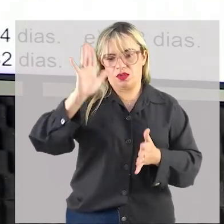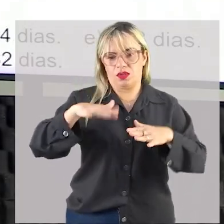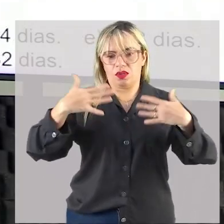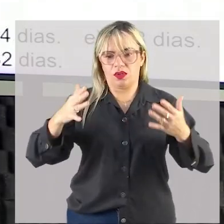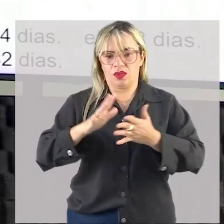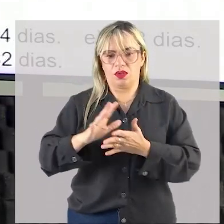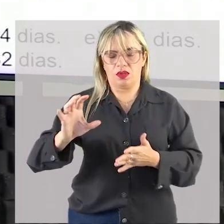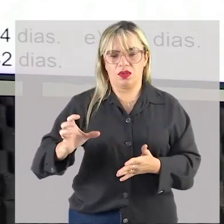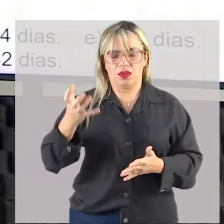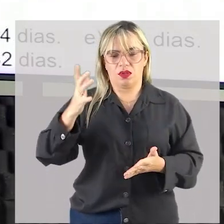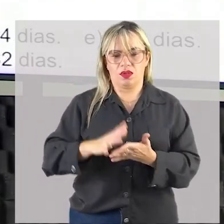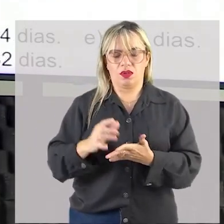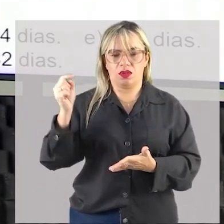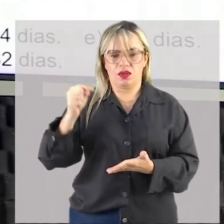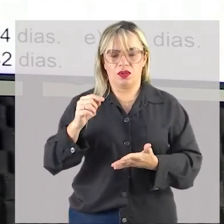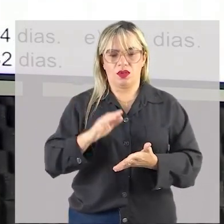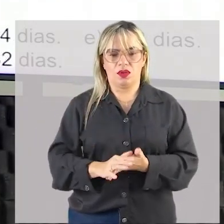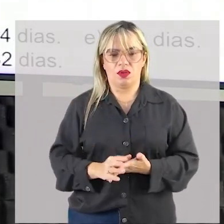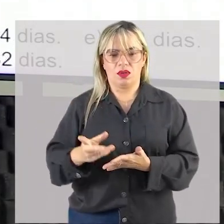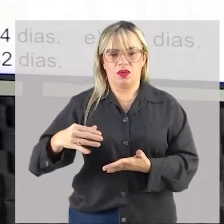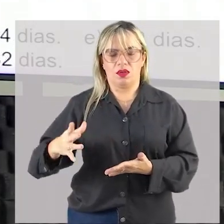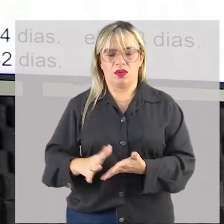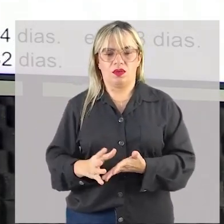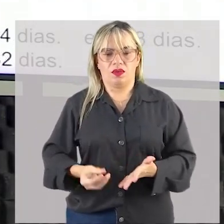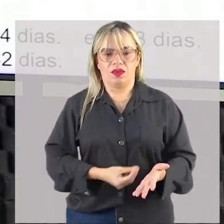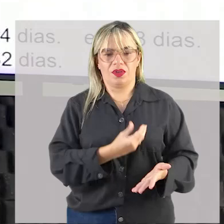que acontece se você passar por outra meia-vida?